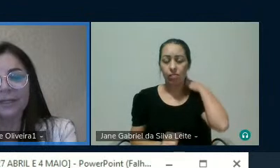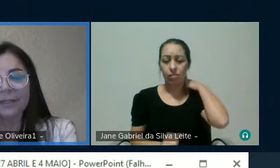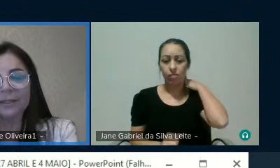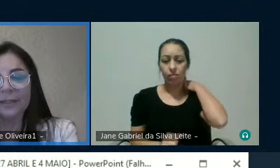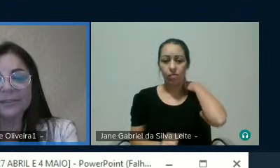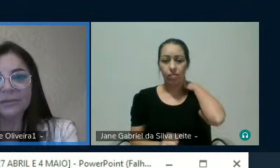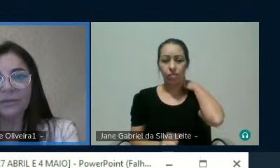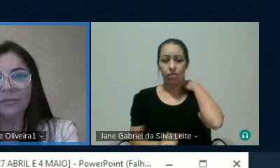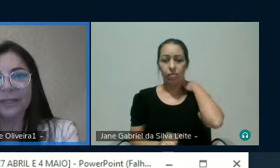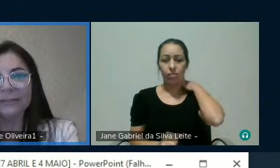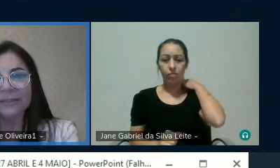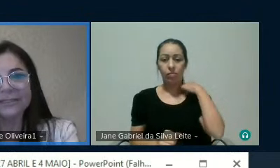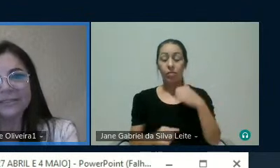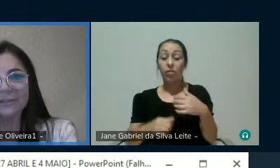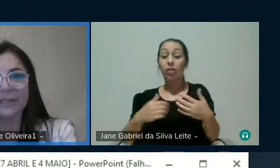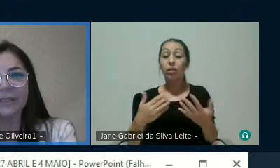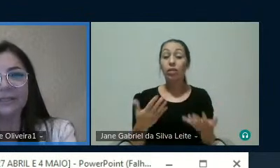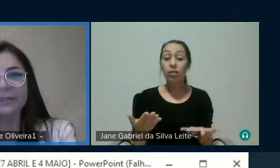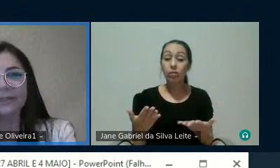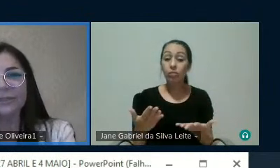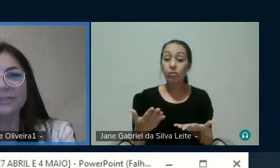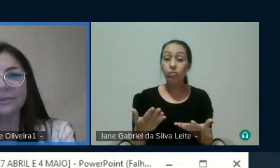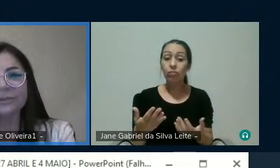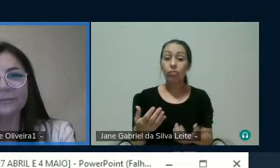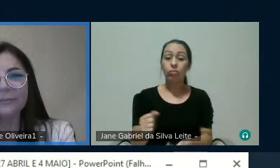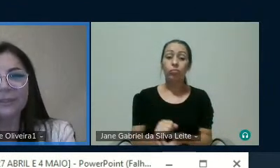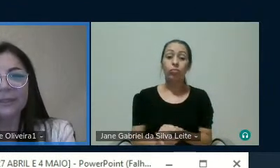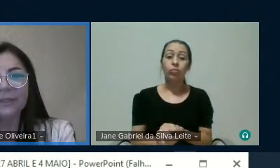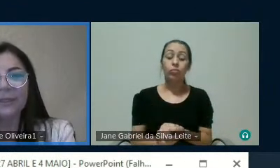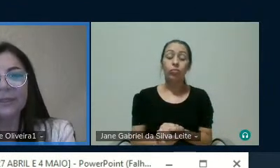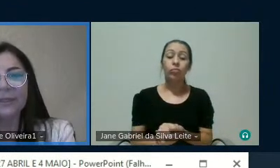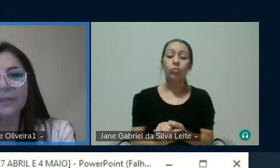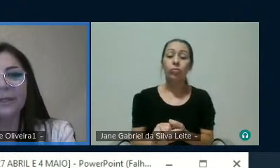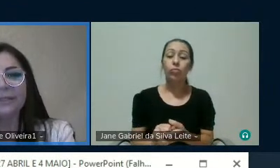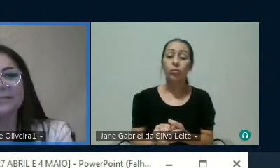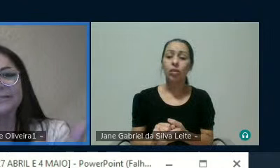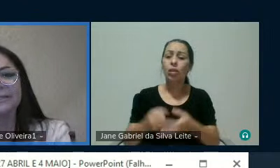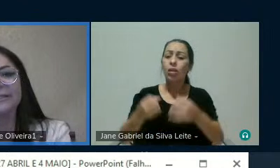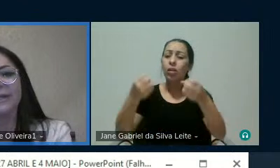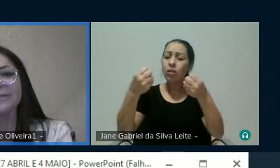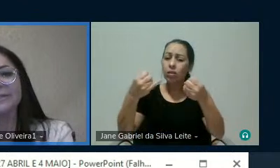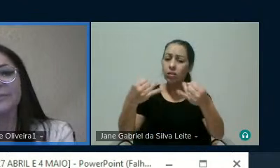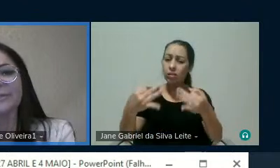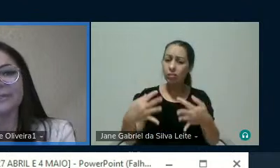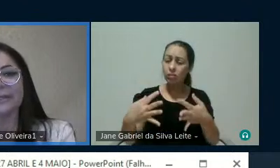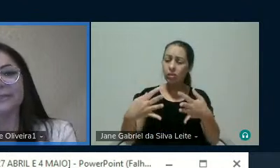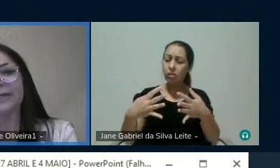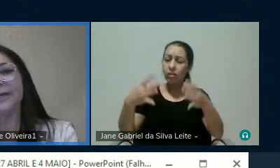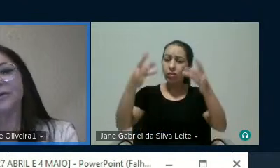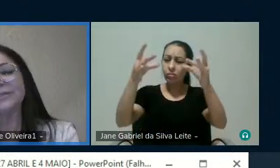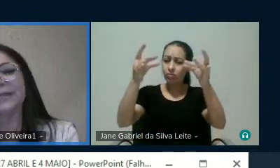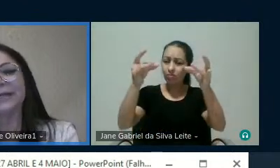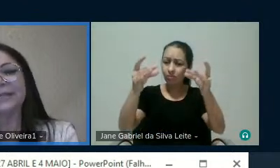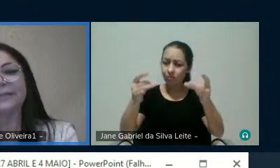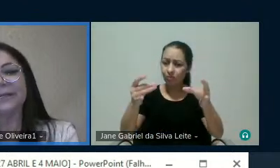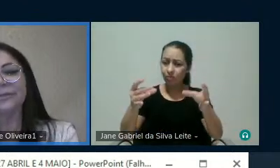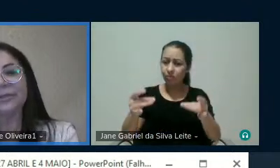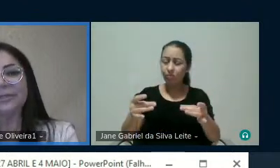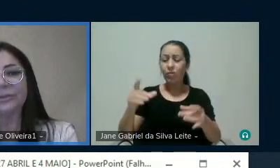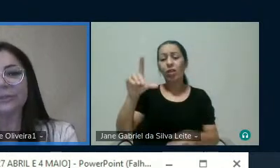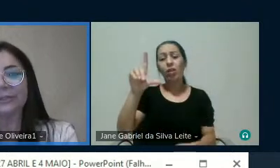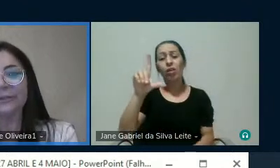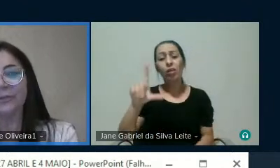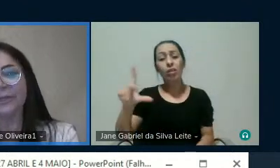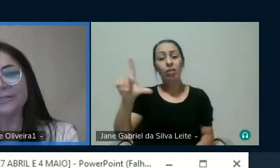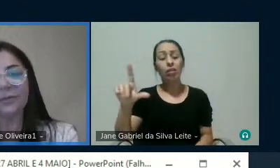Então, a Sutton, ela traz isso, né? Que a literatura surda, ela traz esses critérios, assim, para ser considerada